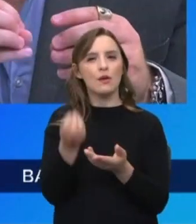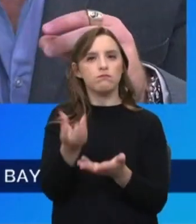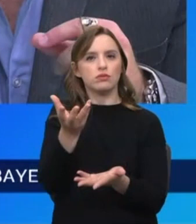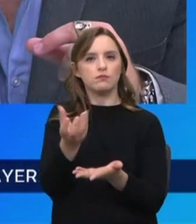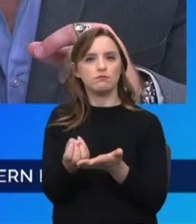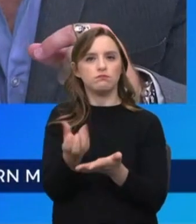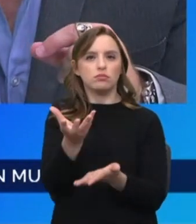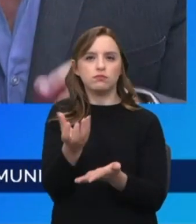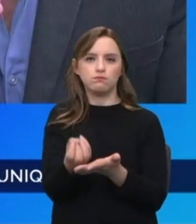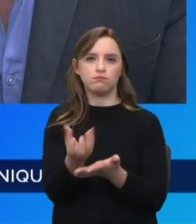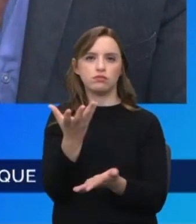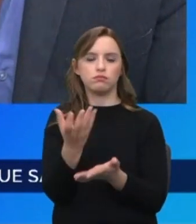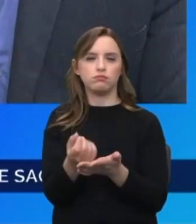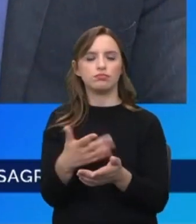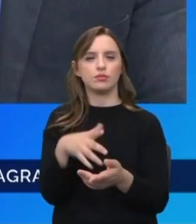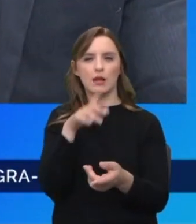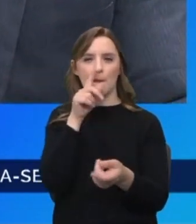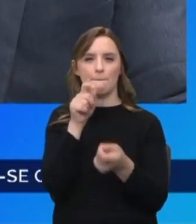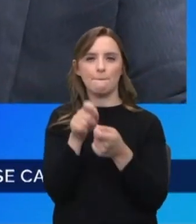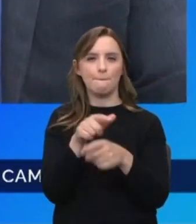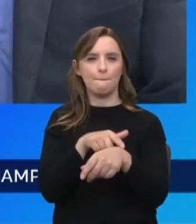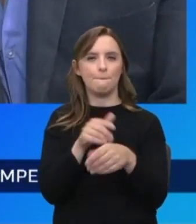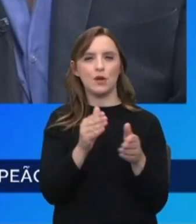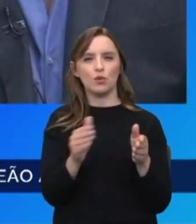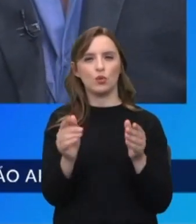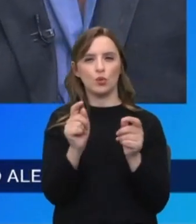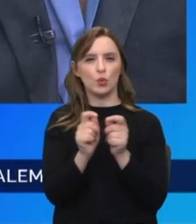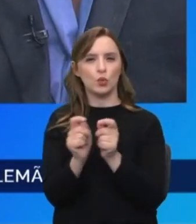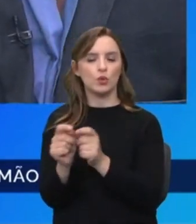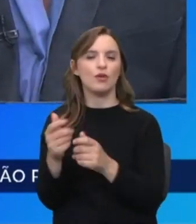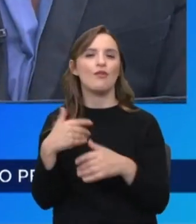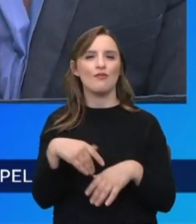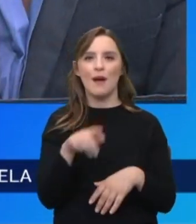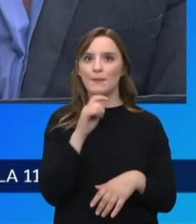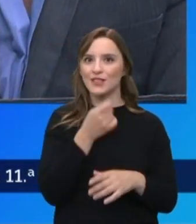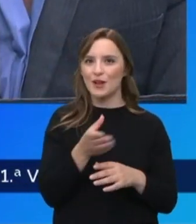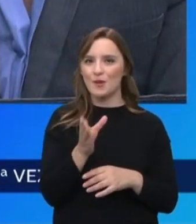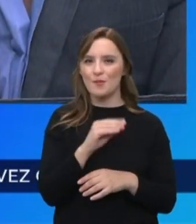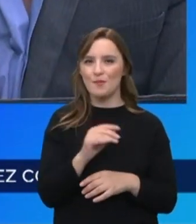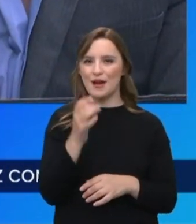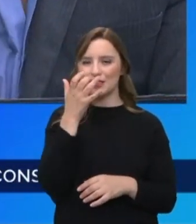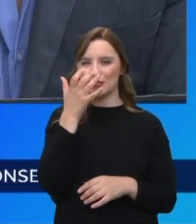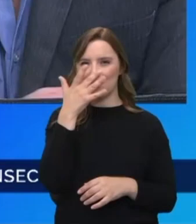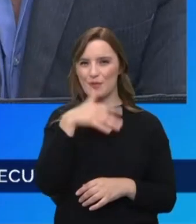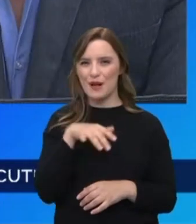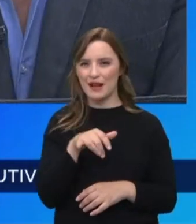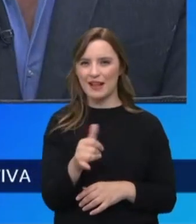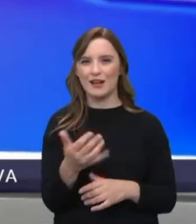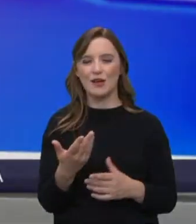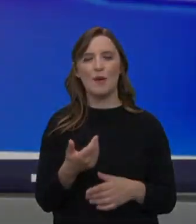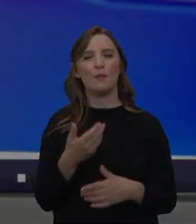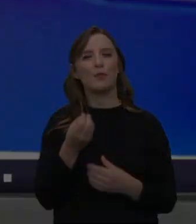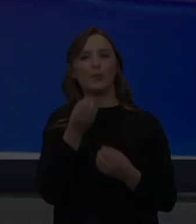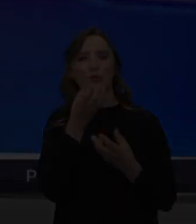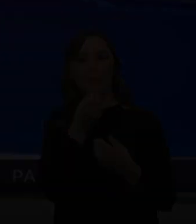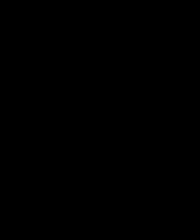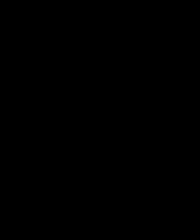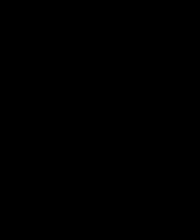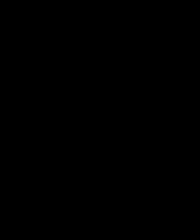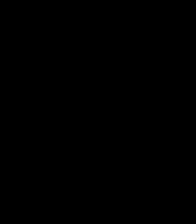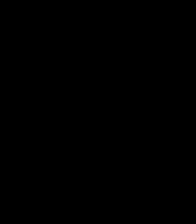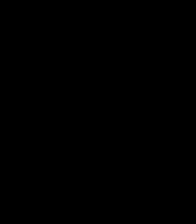mais curtas do que aquilo que nós pensávamos. Portanto, vamos ter muitos mistérios com buracos negros. Muito bem, Miguel. Até ao próximo domingo. Até ao próximo domingo, Cristina.